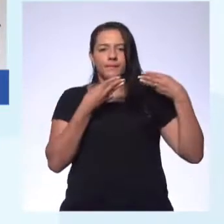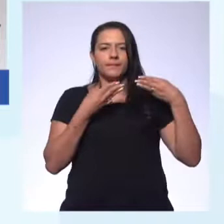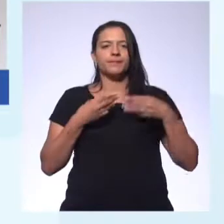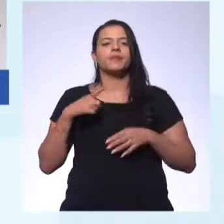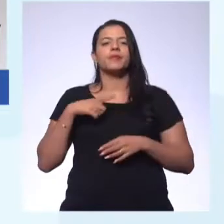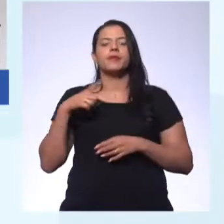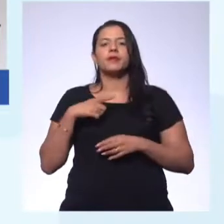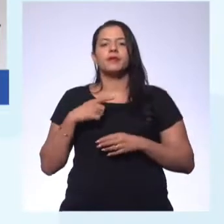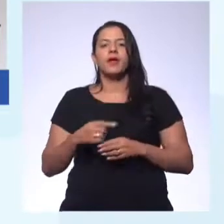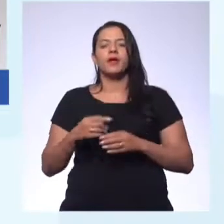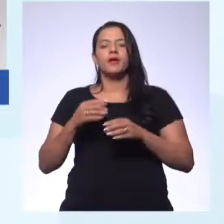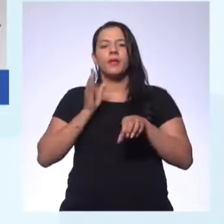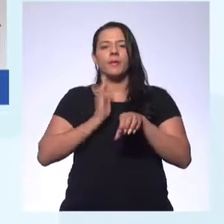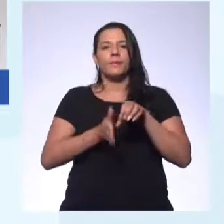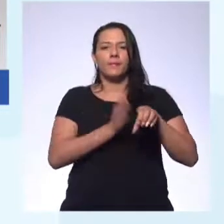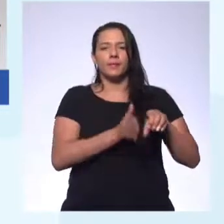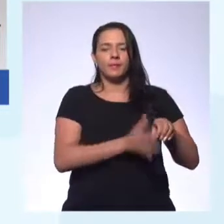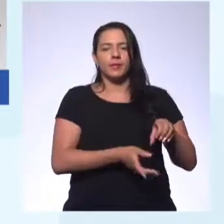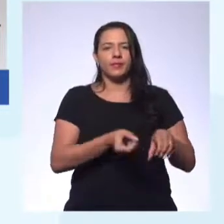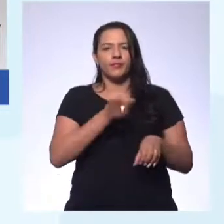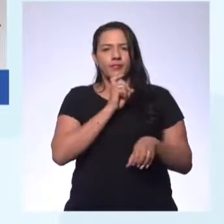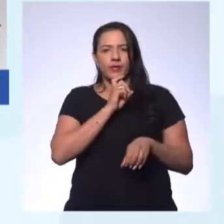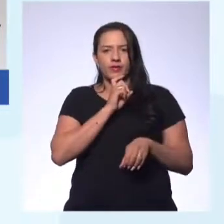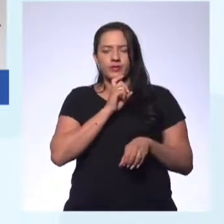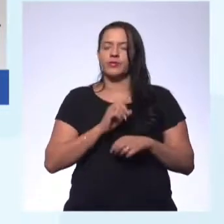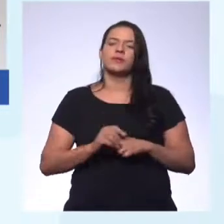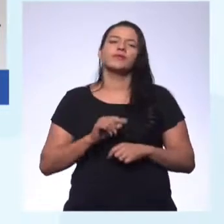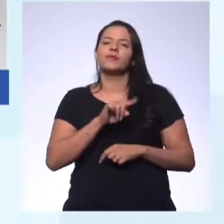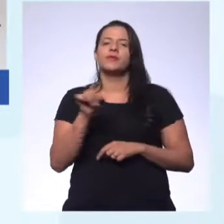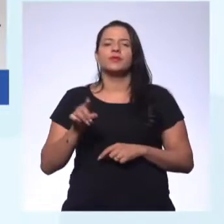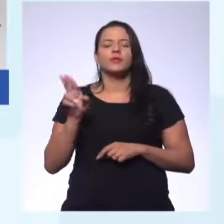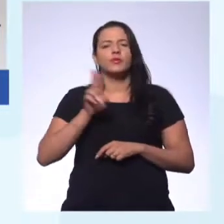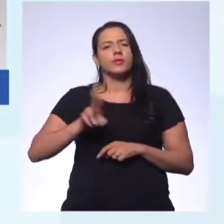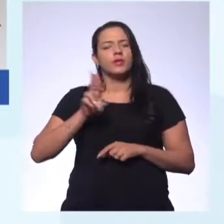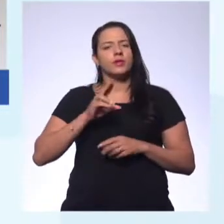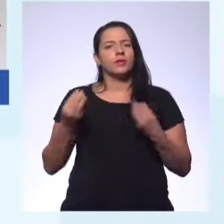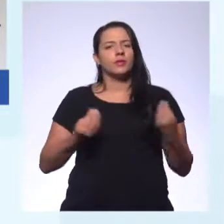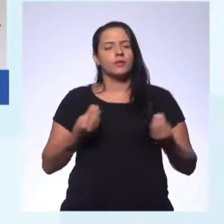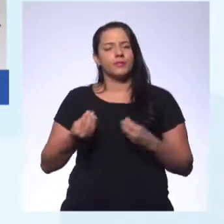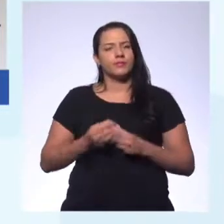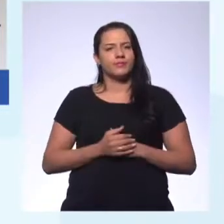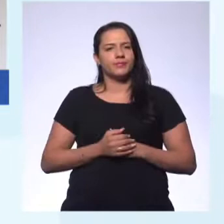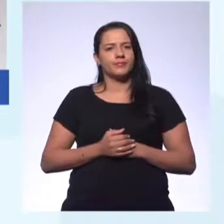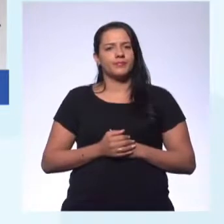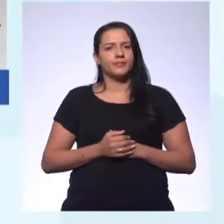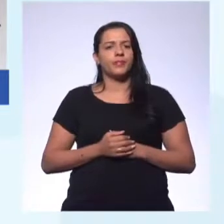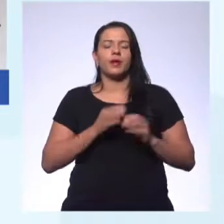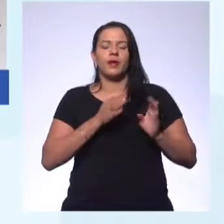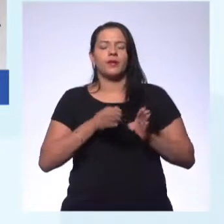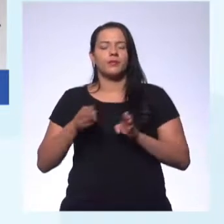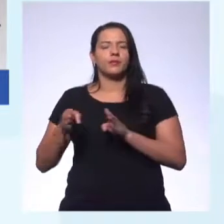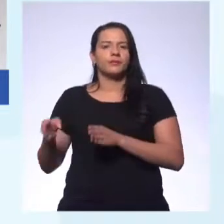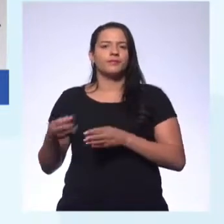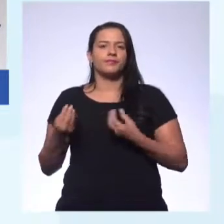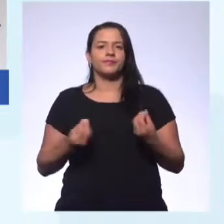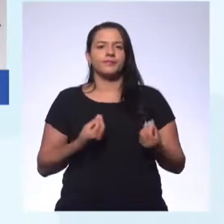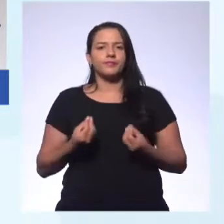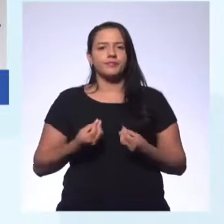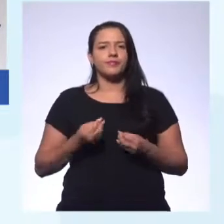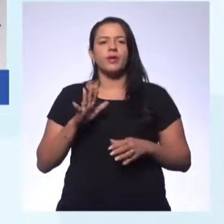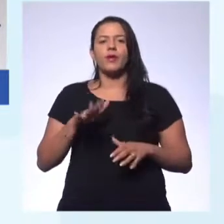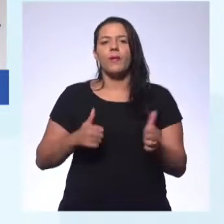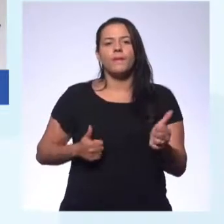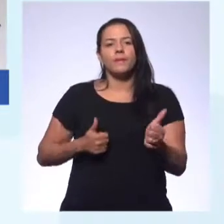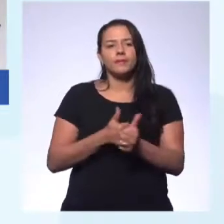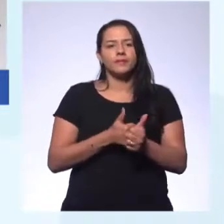de um pepino. Então, quais critérios que você utilizou, tá? E como que você agruparia? Então, quem seria mais